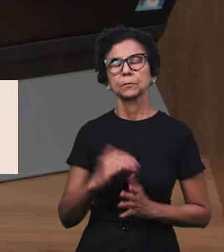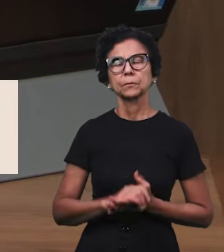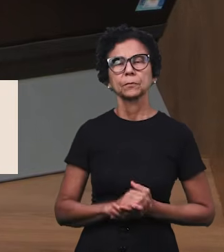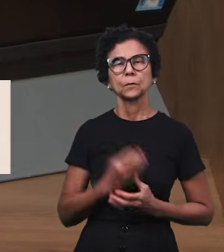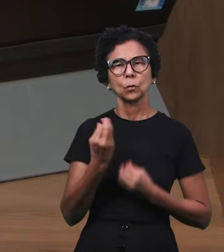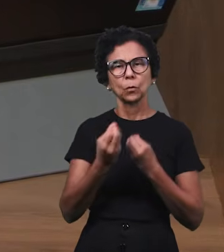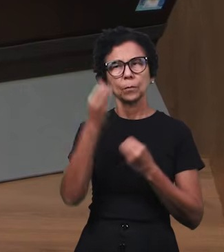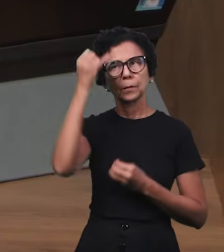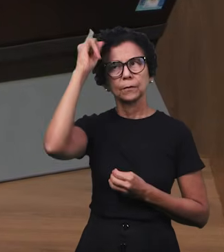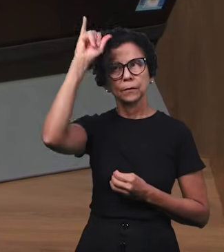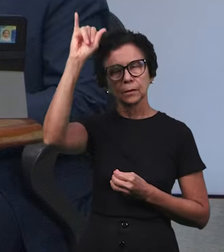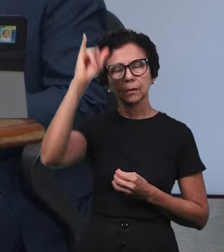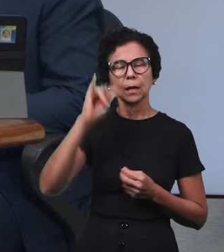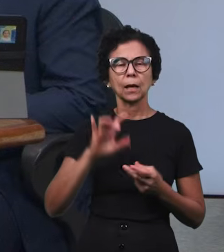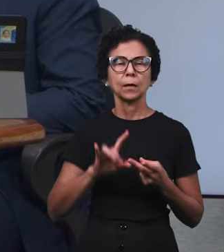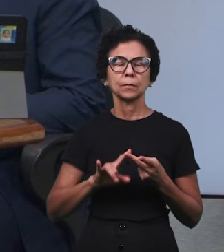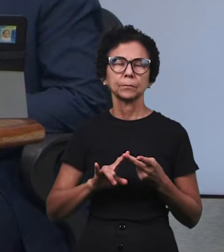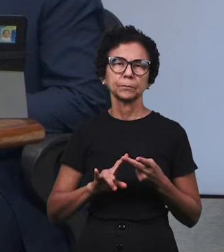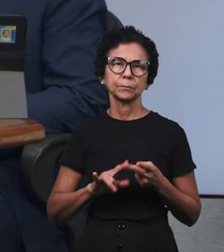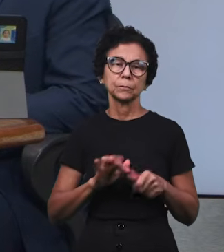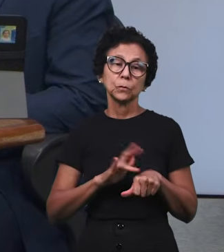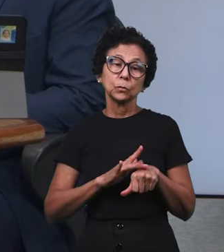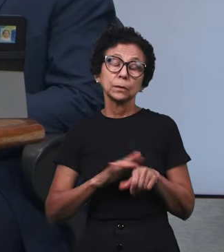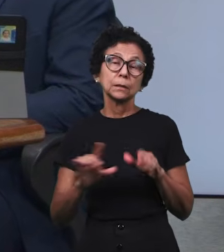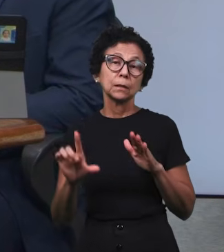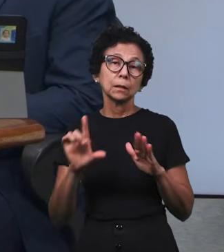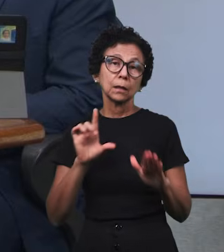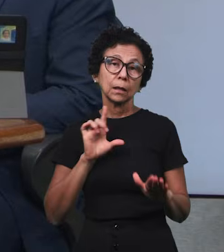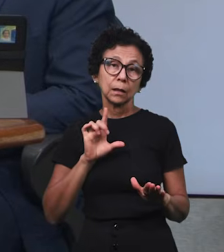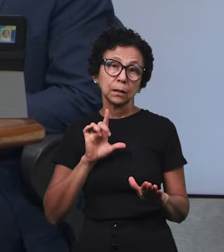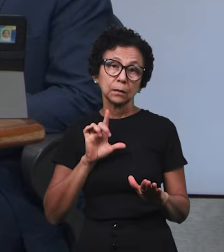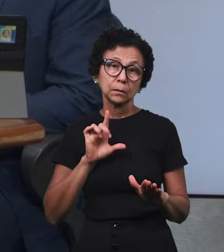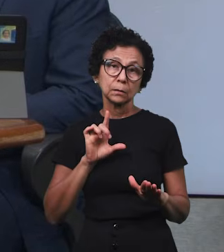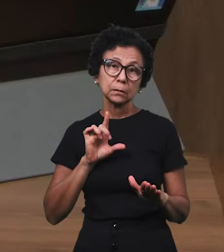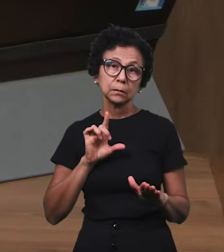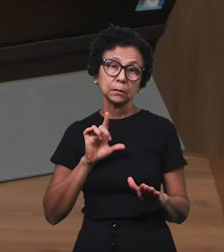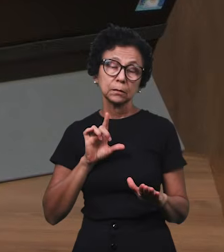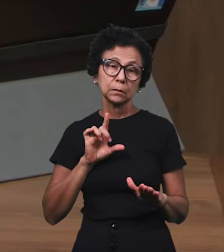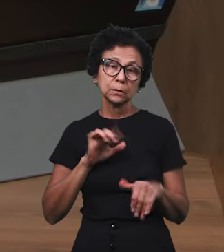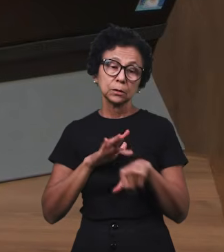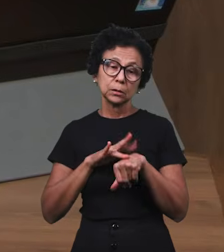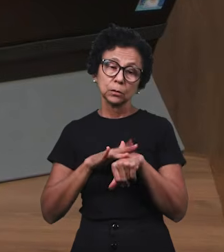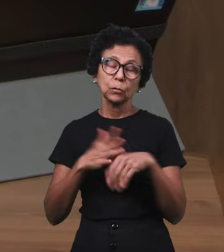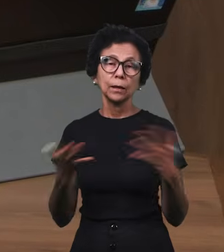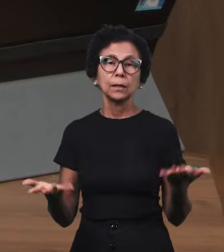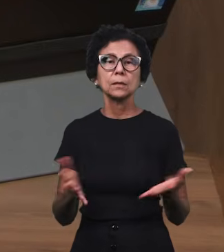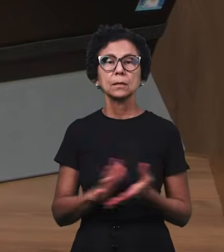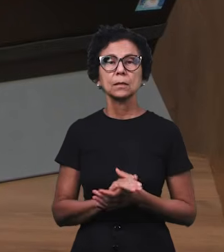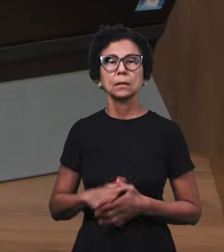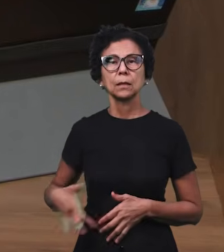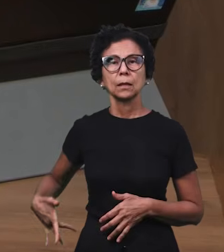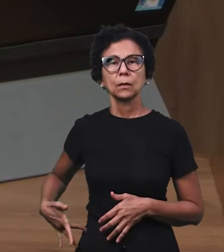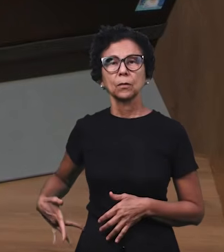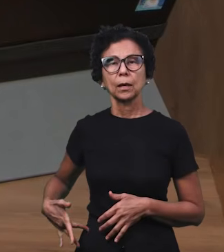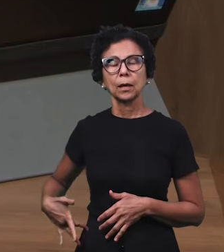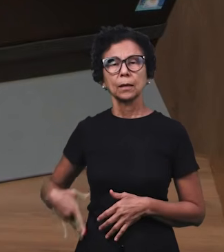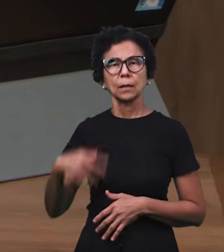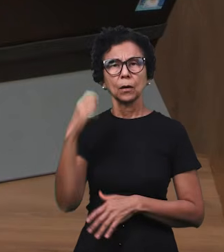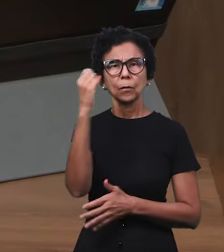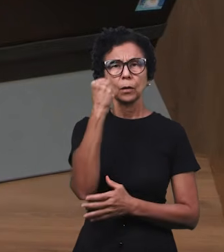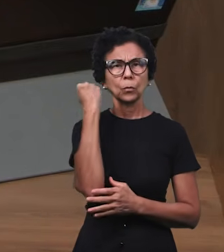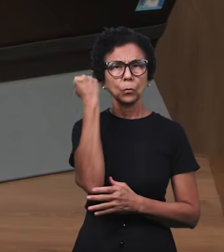para prevenção, para promoção de saúde, antes que chegue doença. Então nós estamos falando aqui de doença renal crônica, mas nós